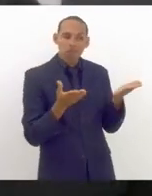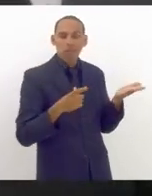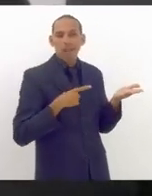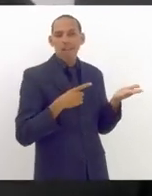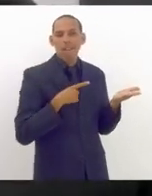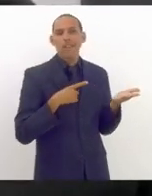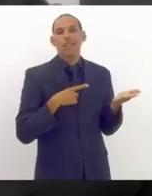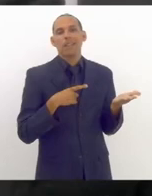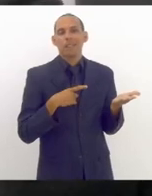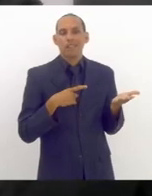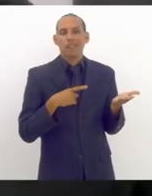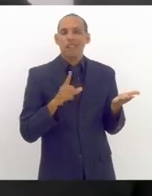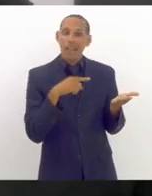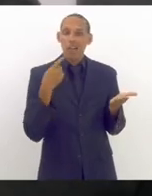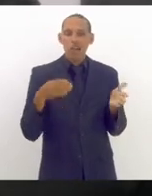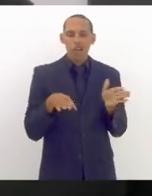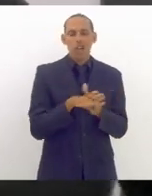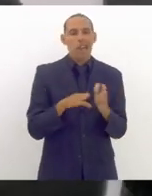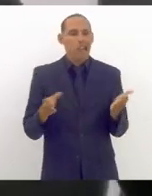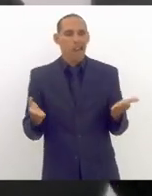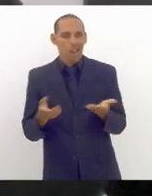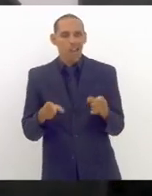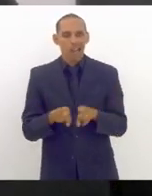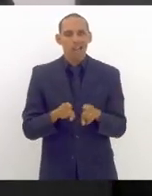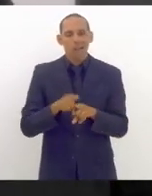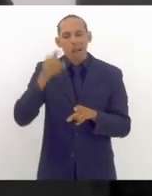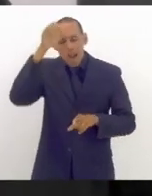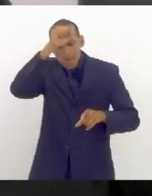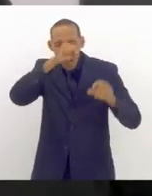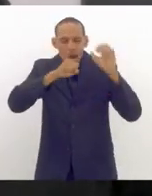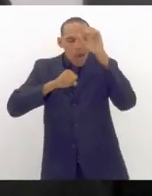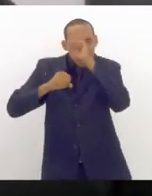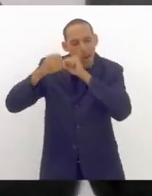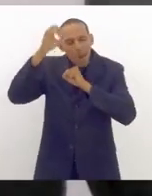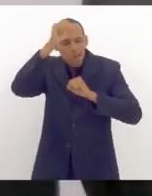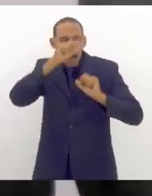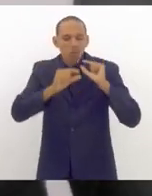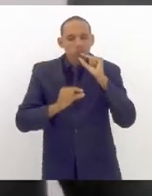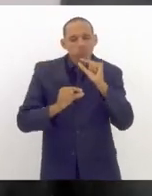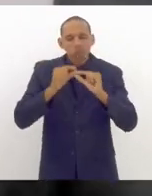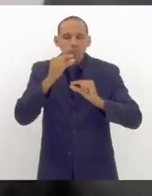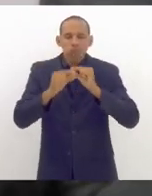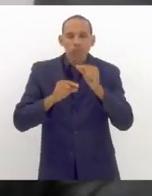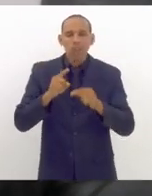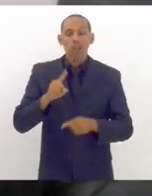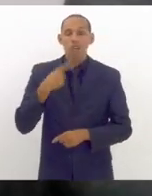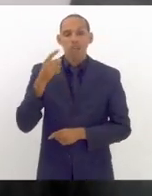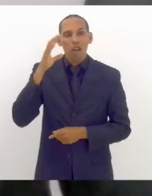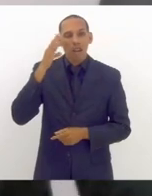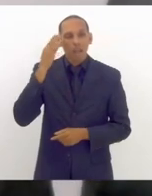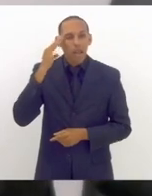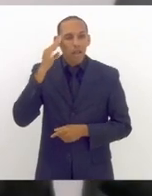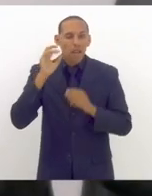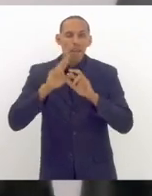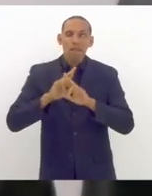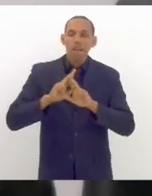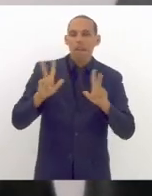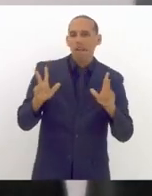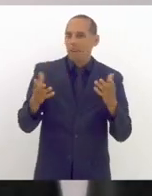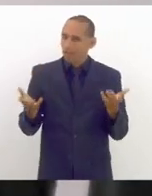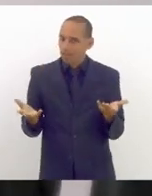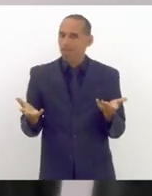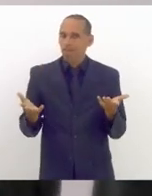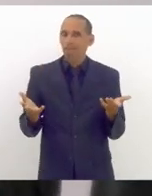tem que nós que estamos chegando agora e começando a aprender um pouquinho temos um outro entendimento né